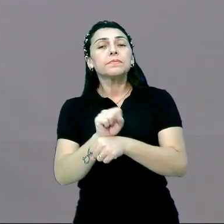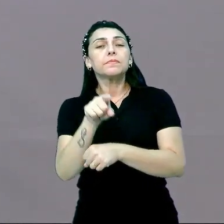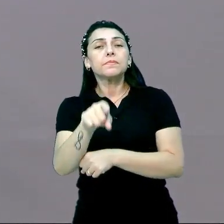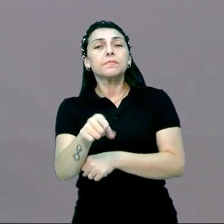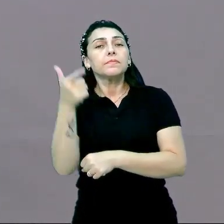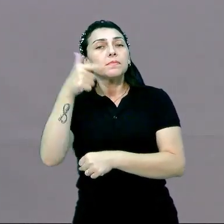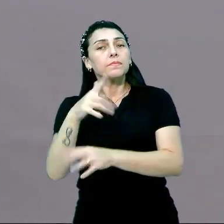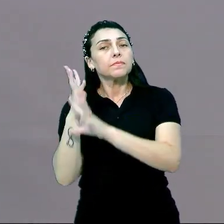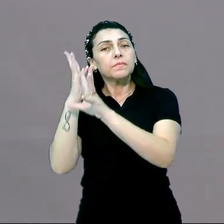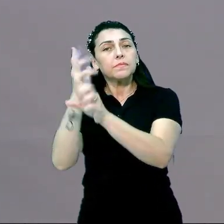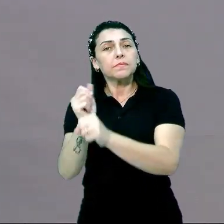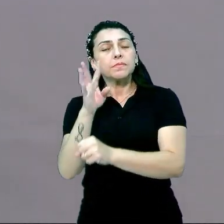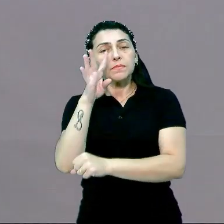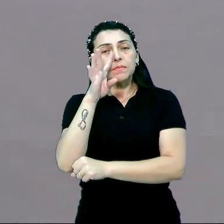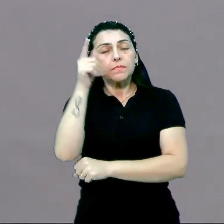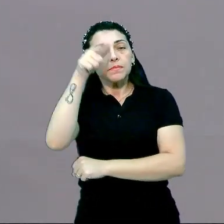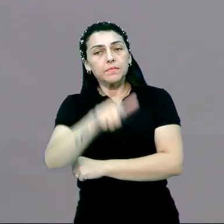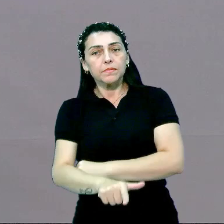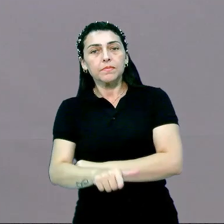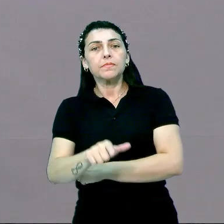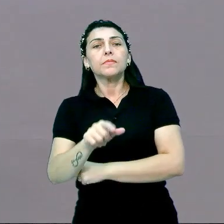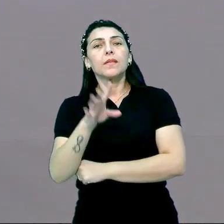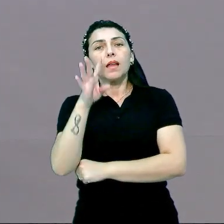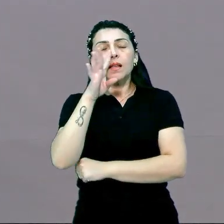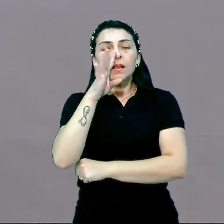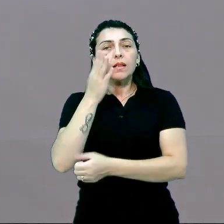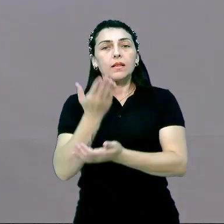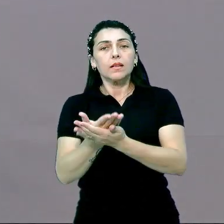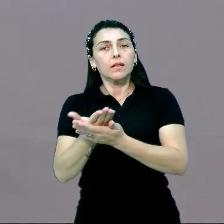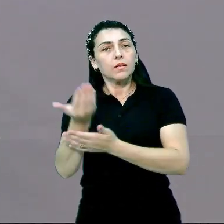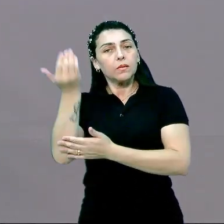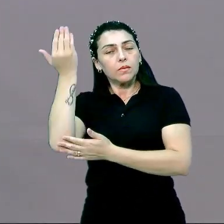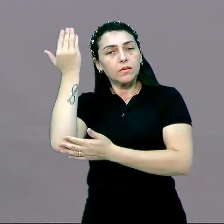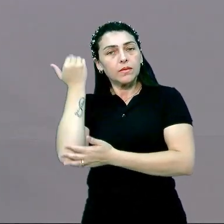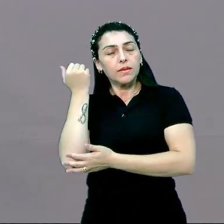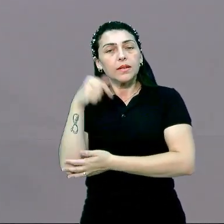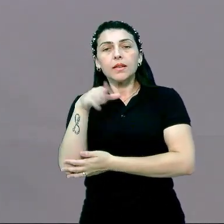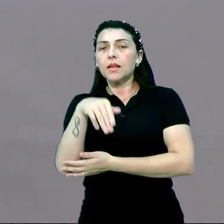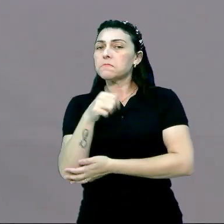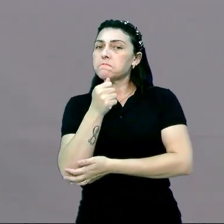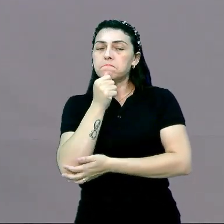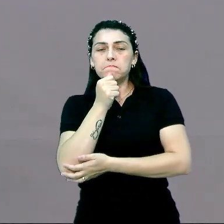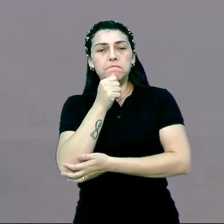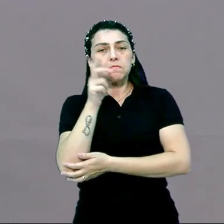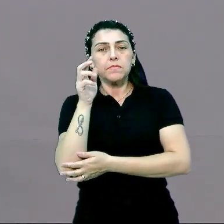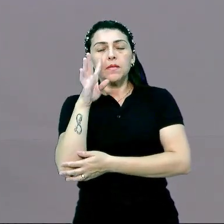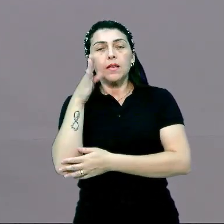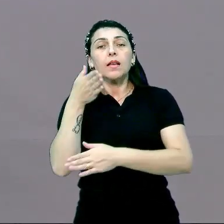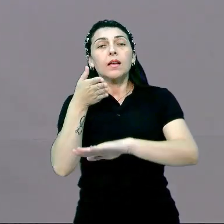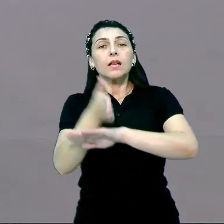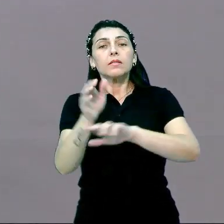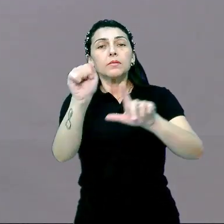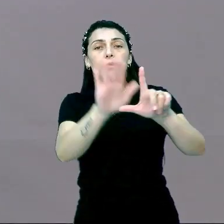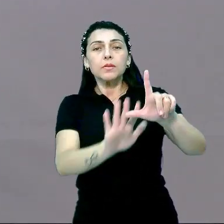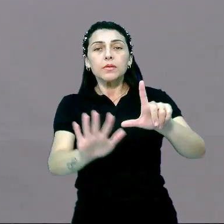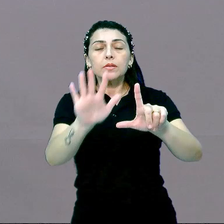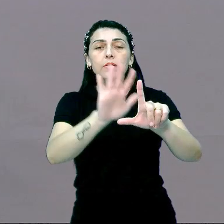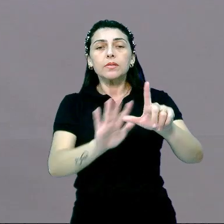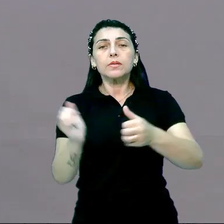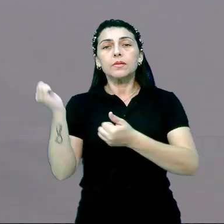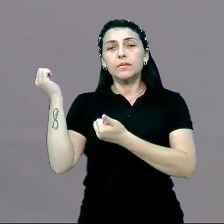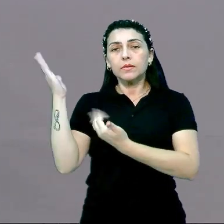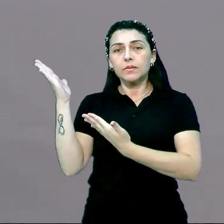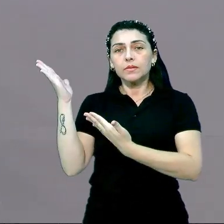vocês reprisem. Eu espero que vocês assistam às aulas anteriores, quem não assistiu. Acessem as nossas